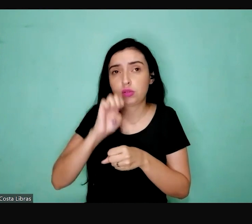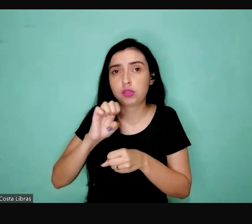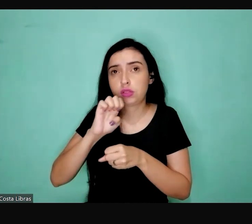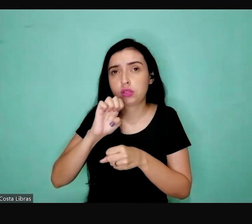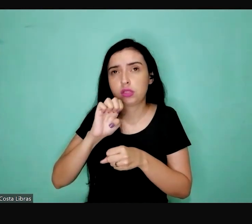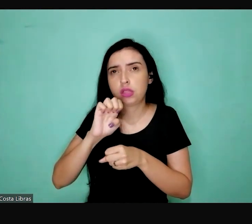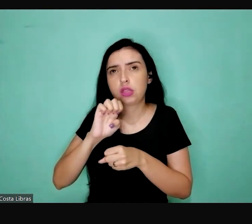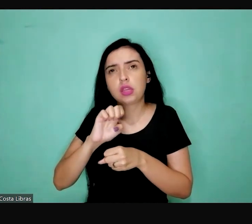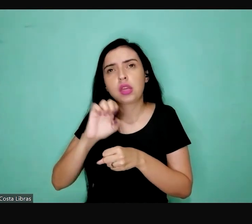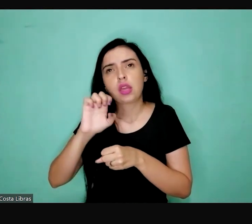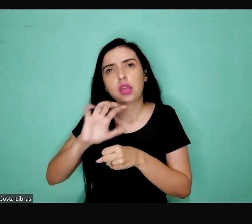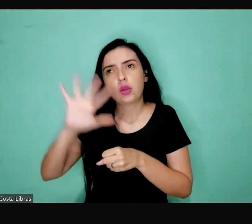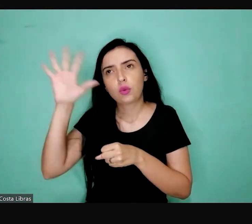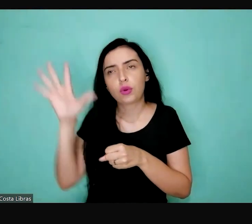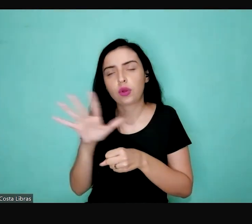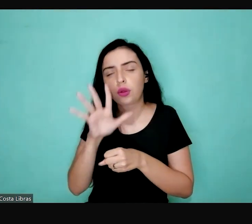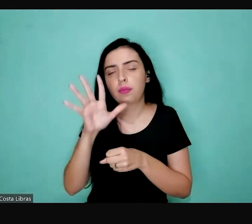sentido,